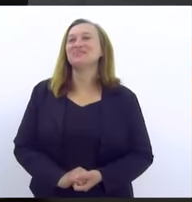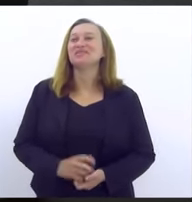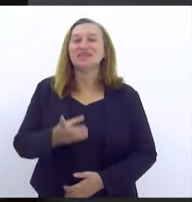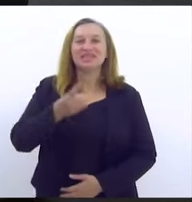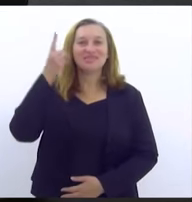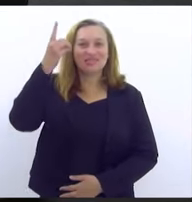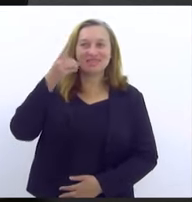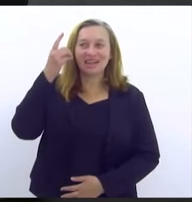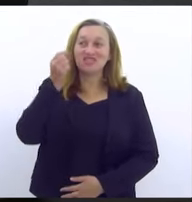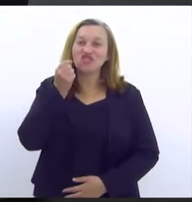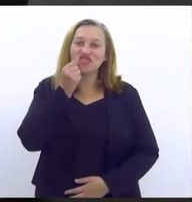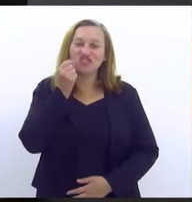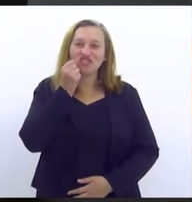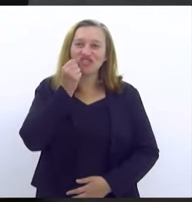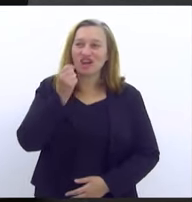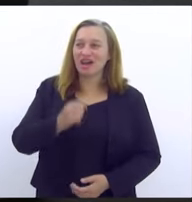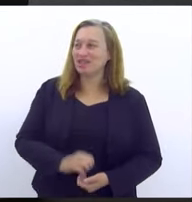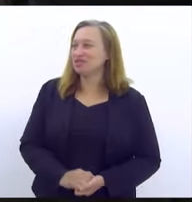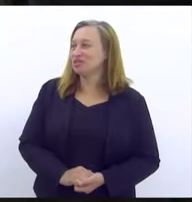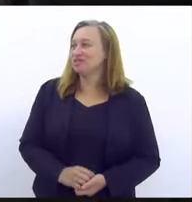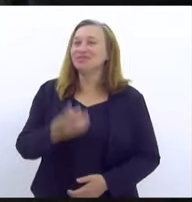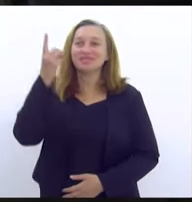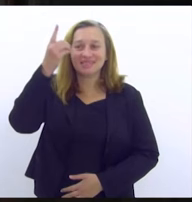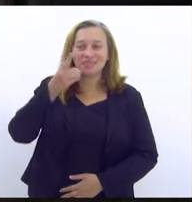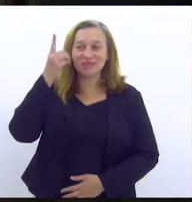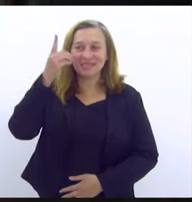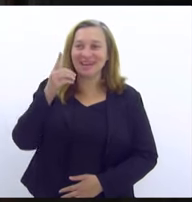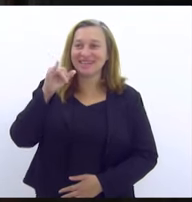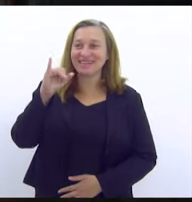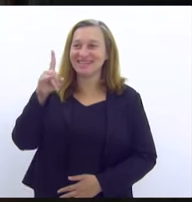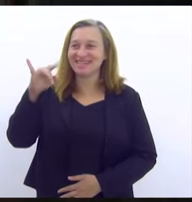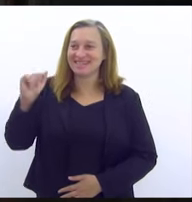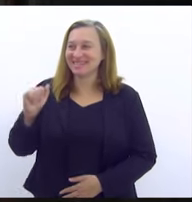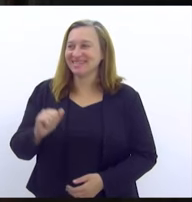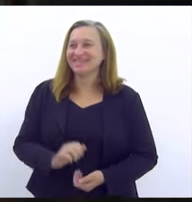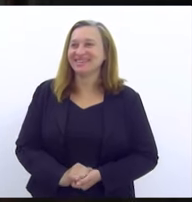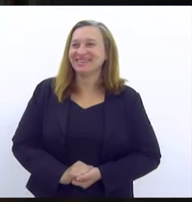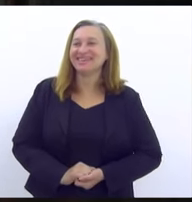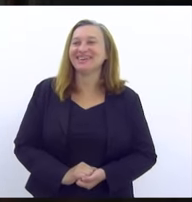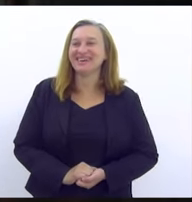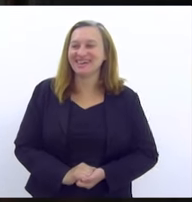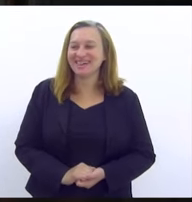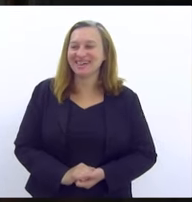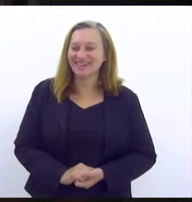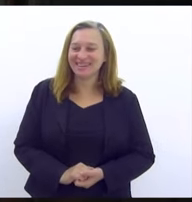deputado Giovanni Ratinho, deputada Índia Armelau,